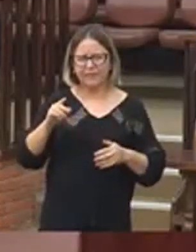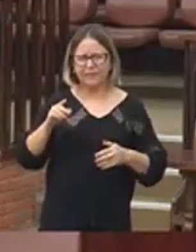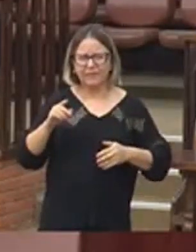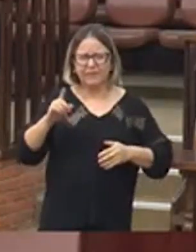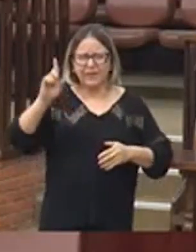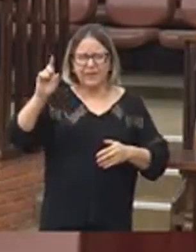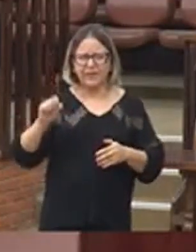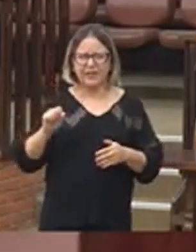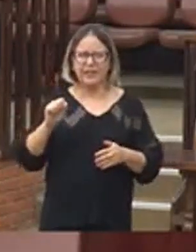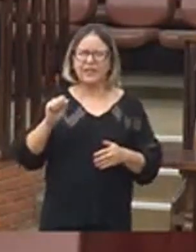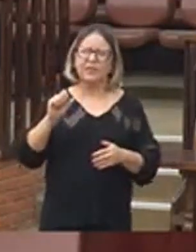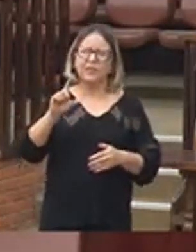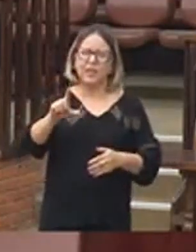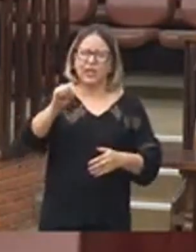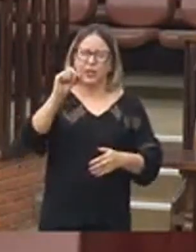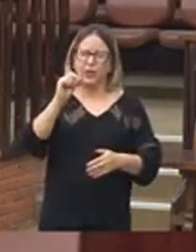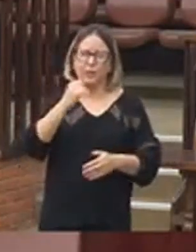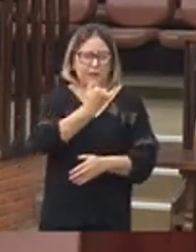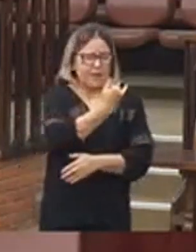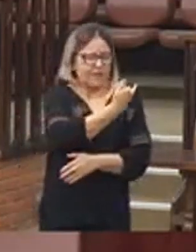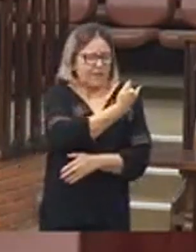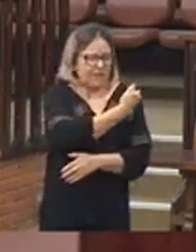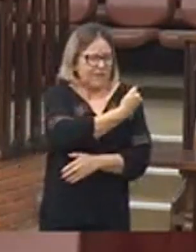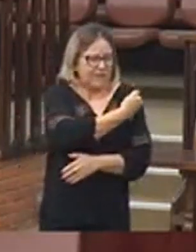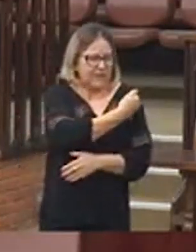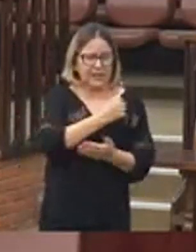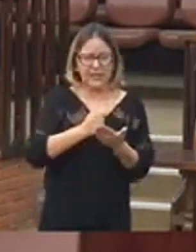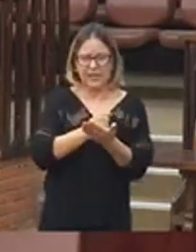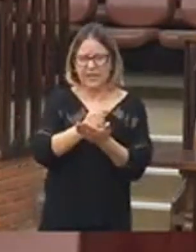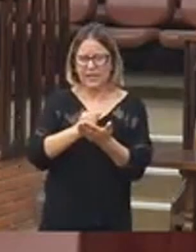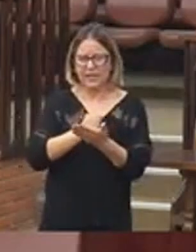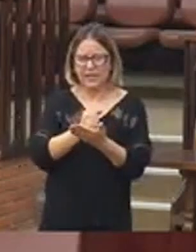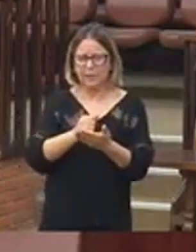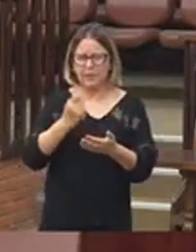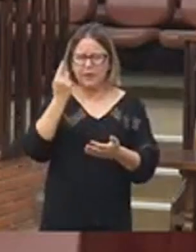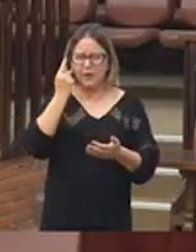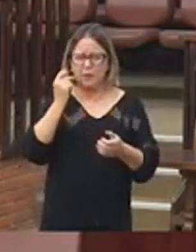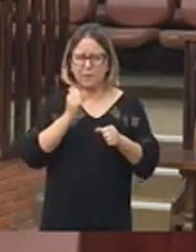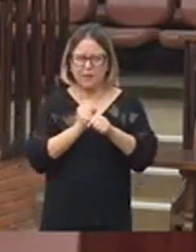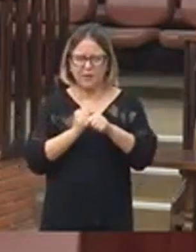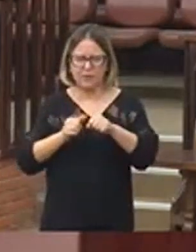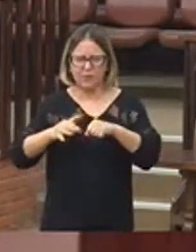vacinas e remédios para o tratamento deste vírus